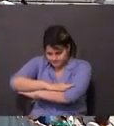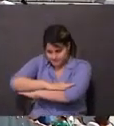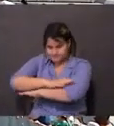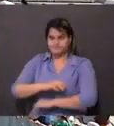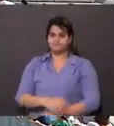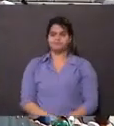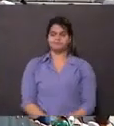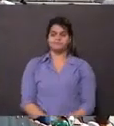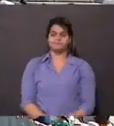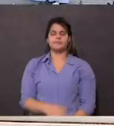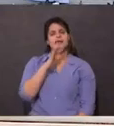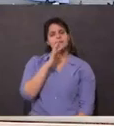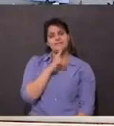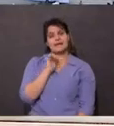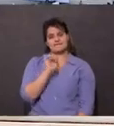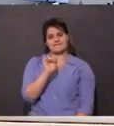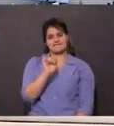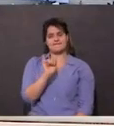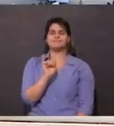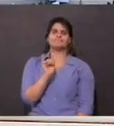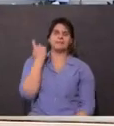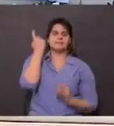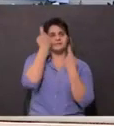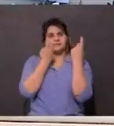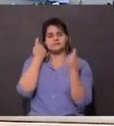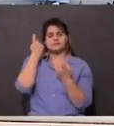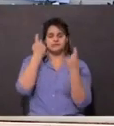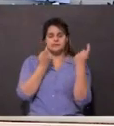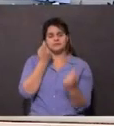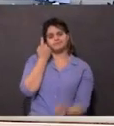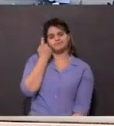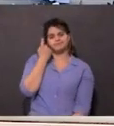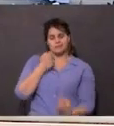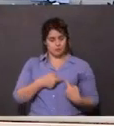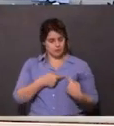And his mother kept all these things in her heart.